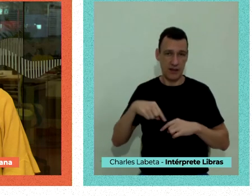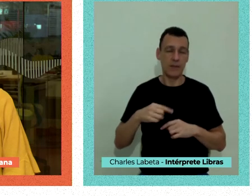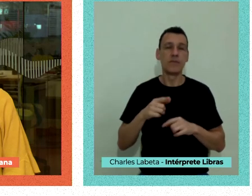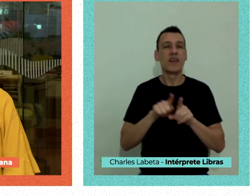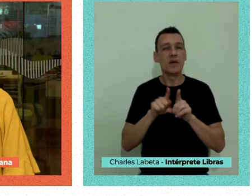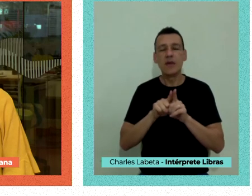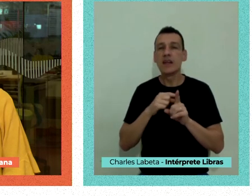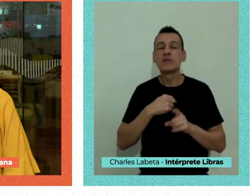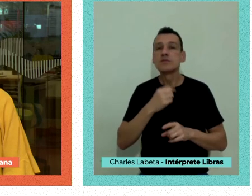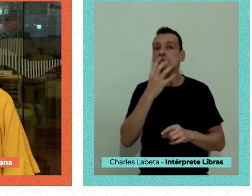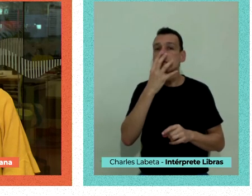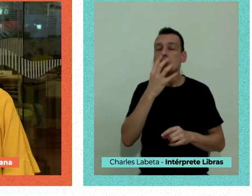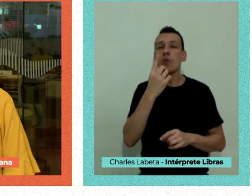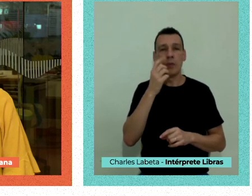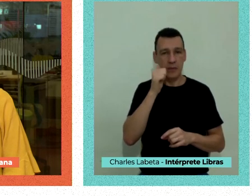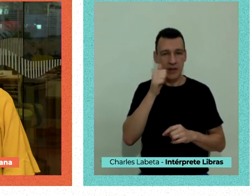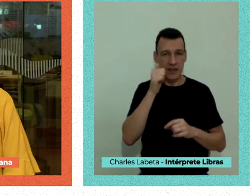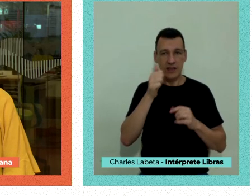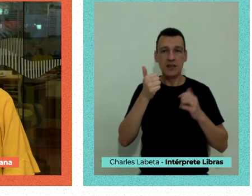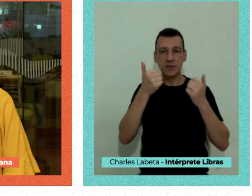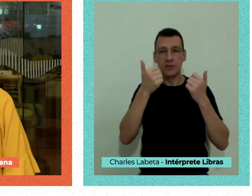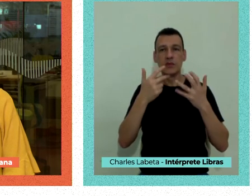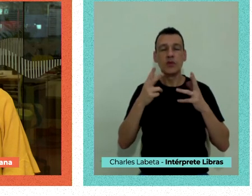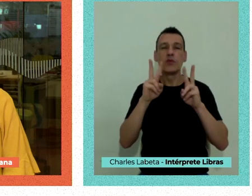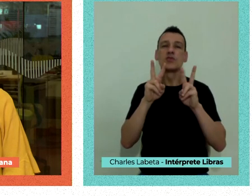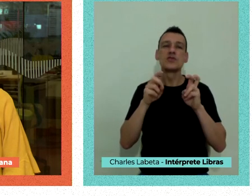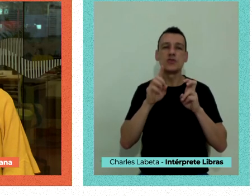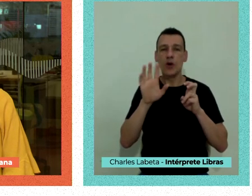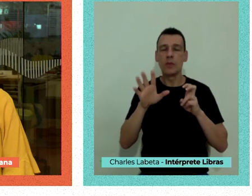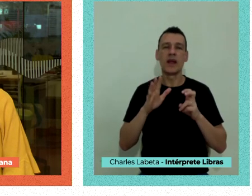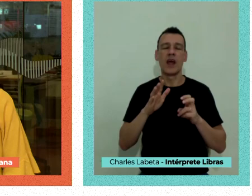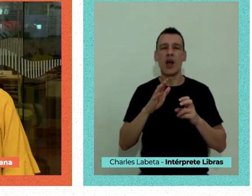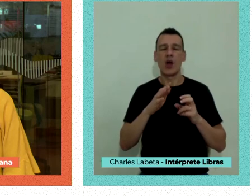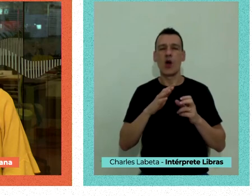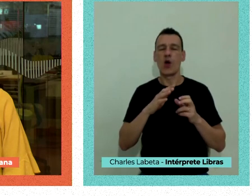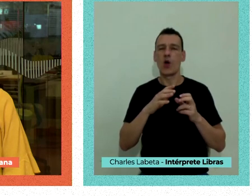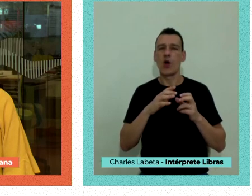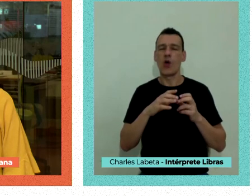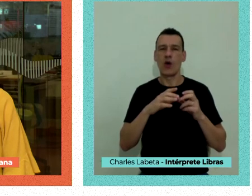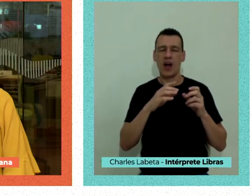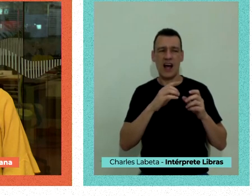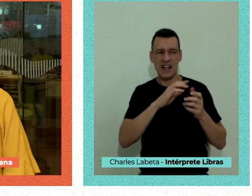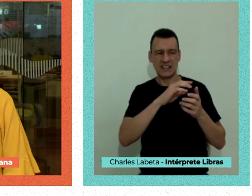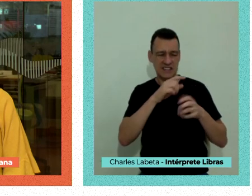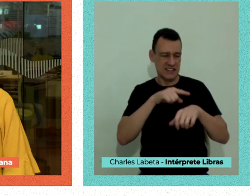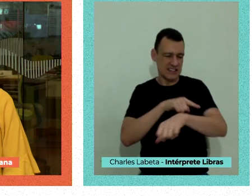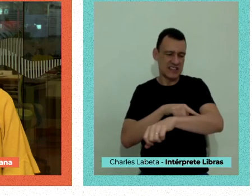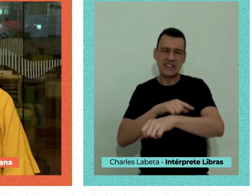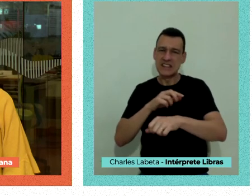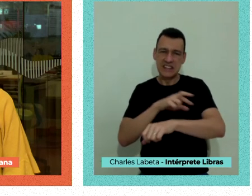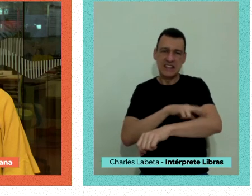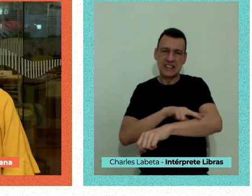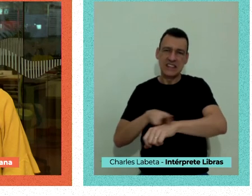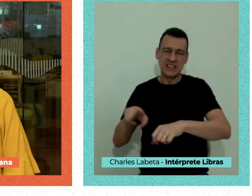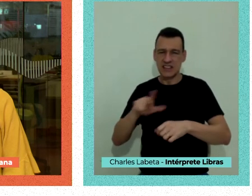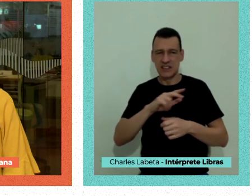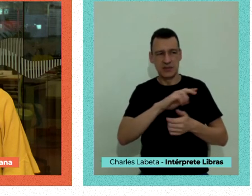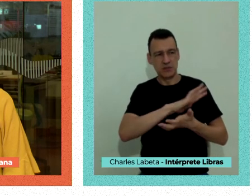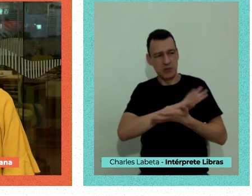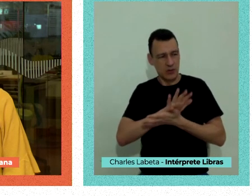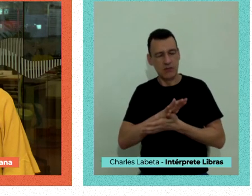meninas falar sobre o combate ao racismo, né? Então, de alguma forma, a tecnologia hoje é